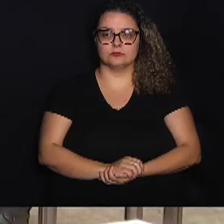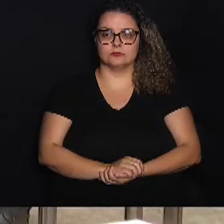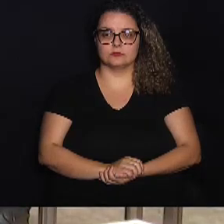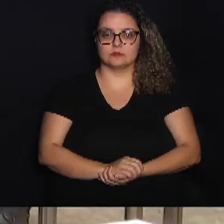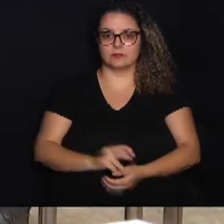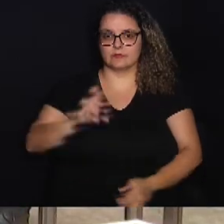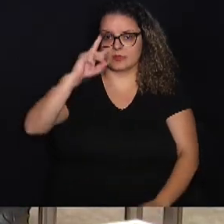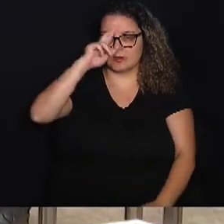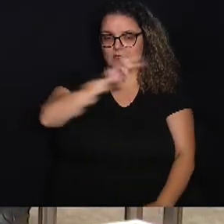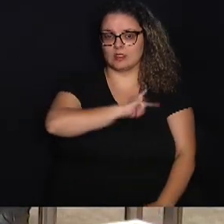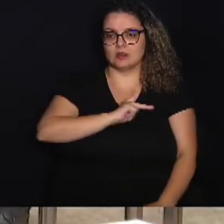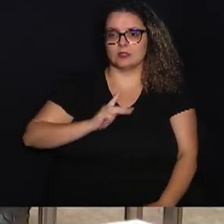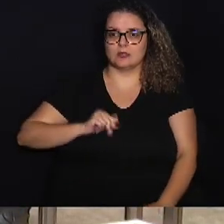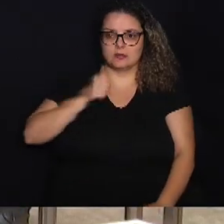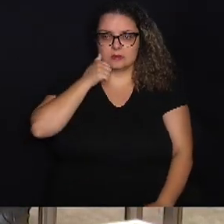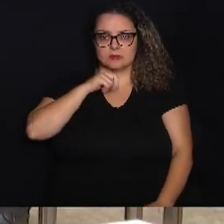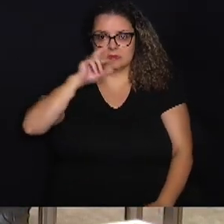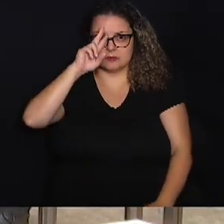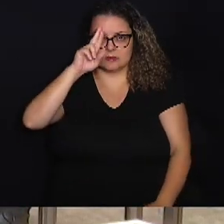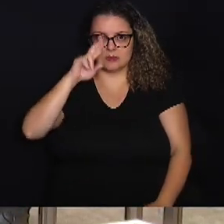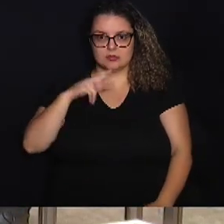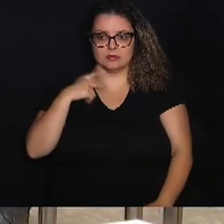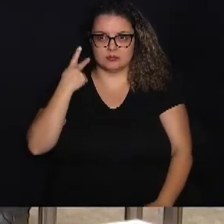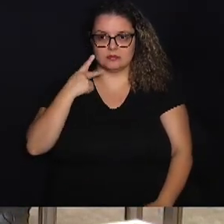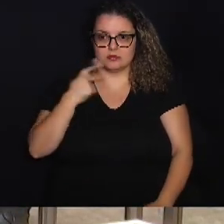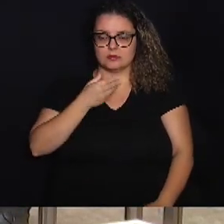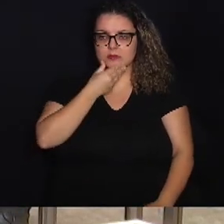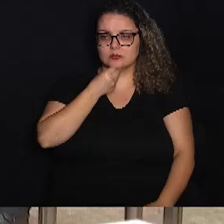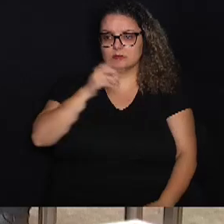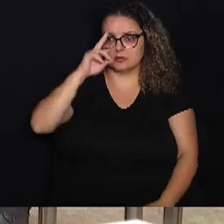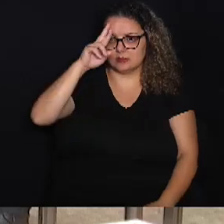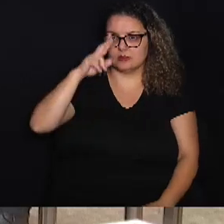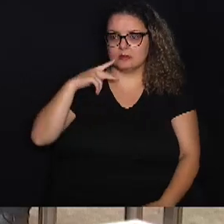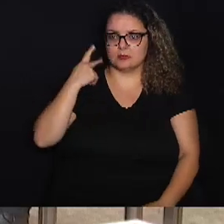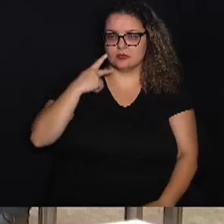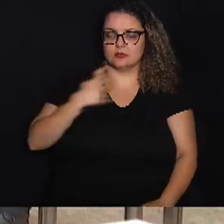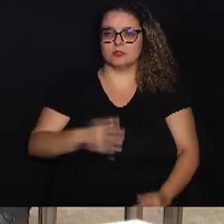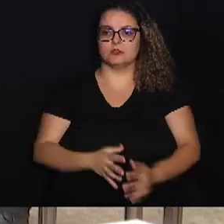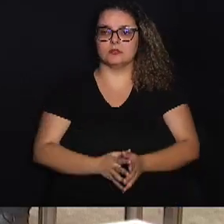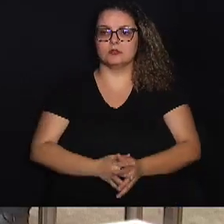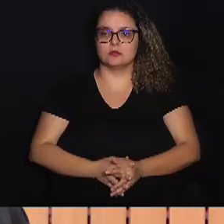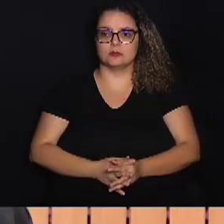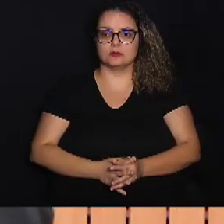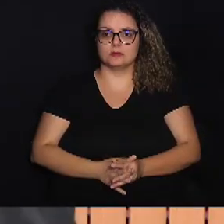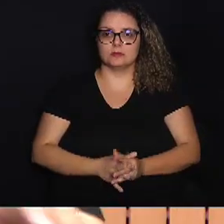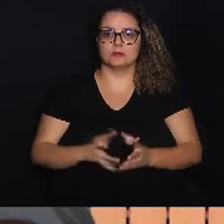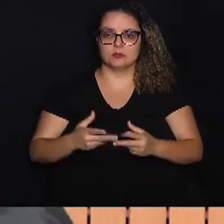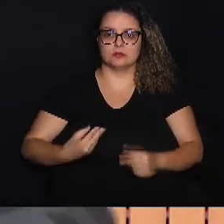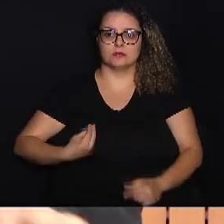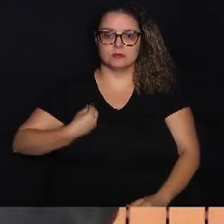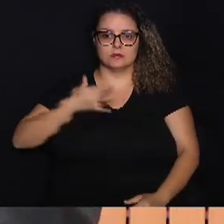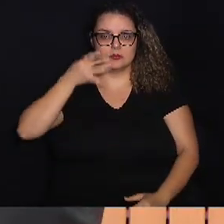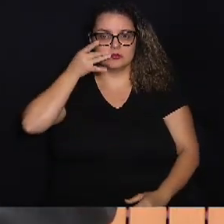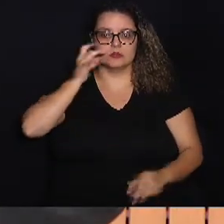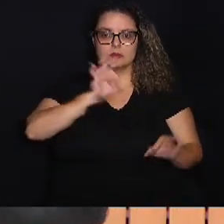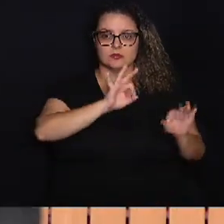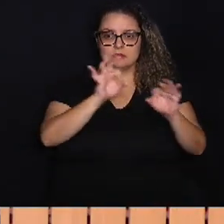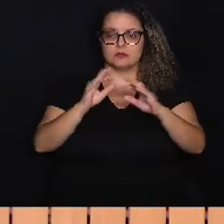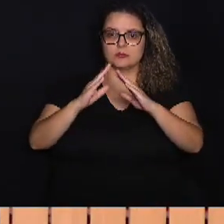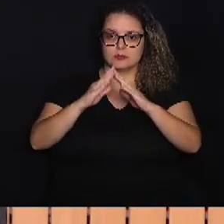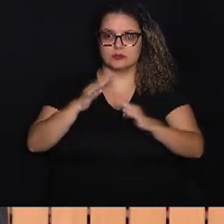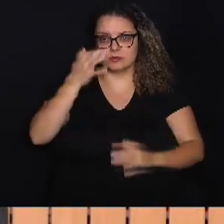senhor presidente senhoras vereadoras senhores vereadores Público aqui presente também você que nos acompanha de